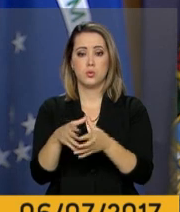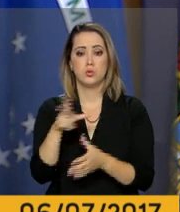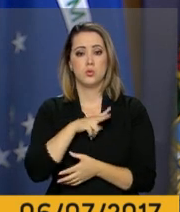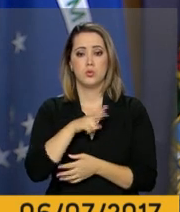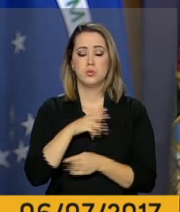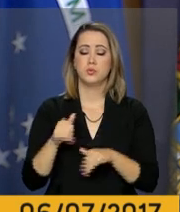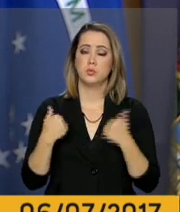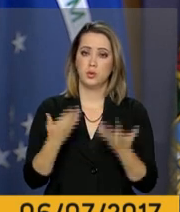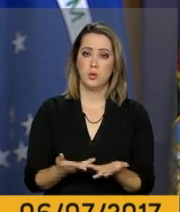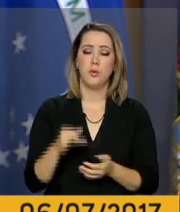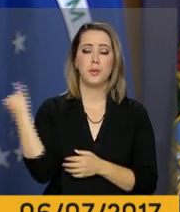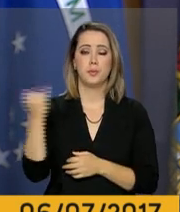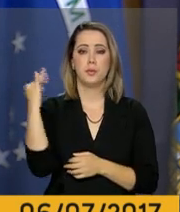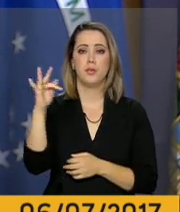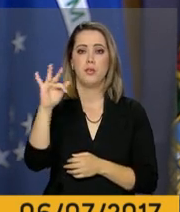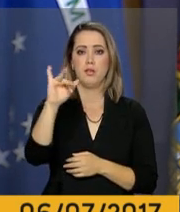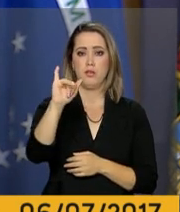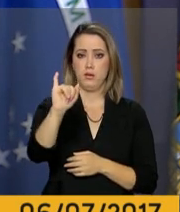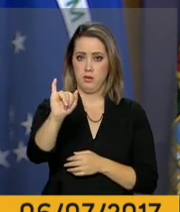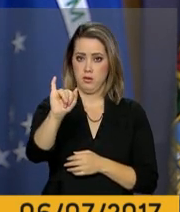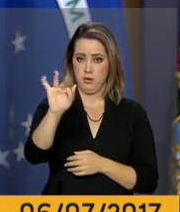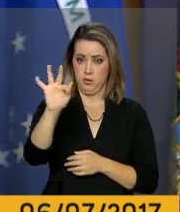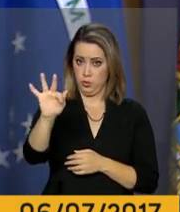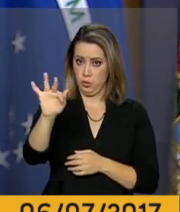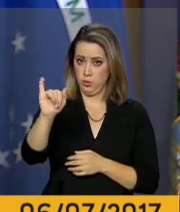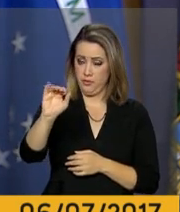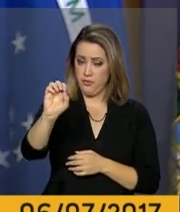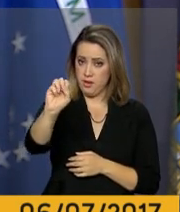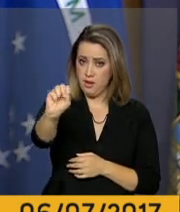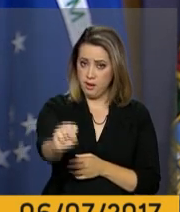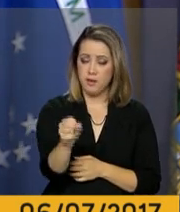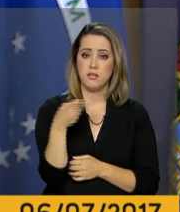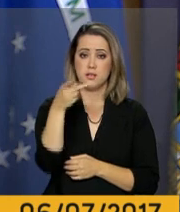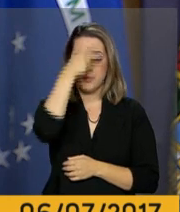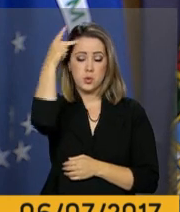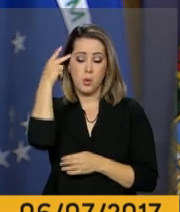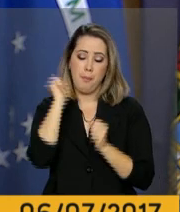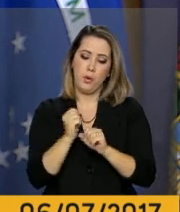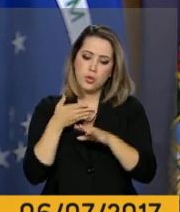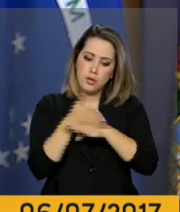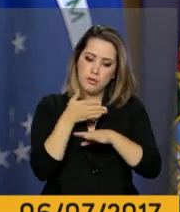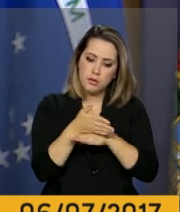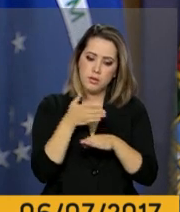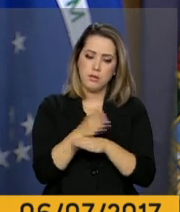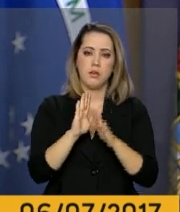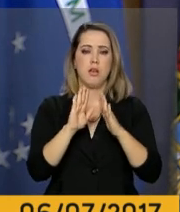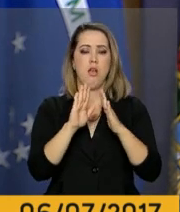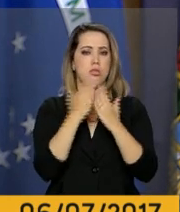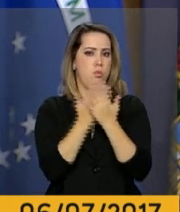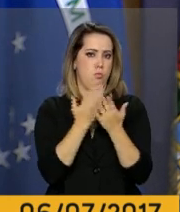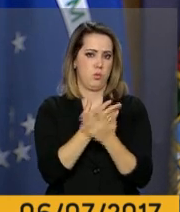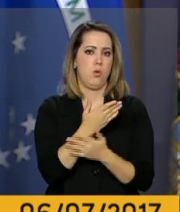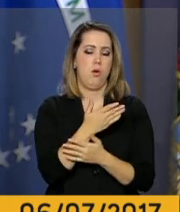importância do fies a pessoa entra no egito são privadas se não conseguir entrar numa instituição pública mas terá um